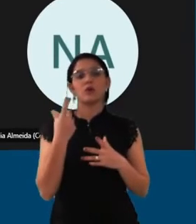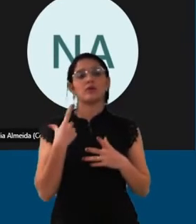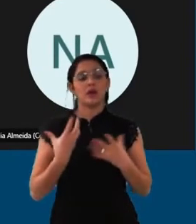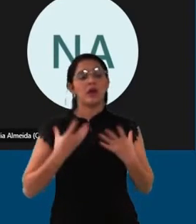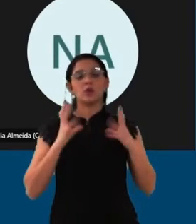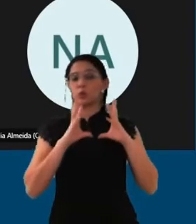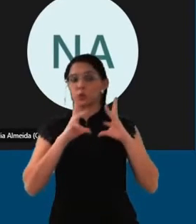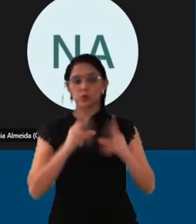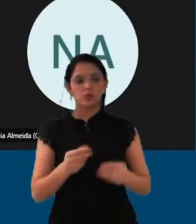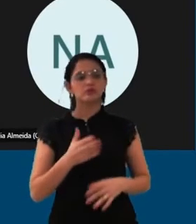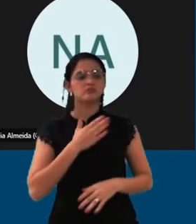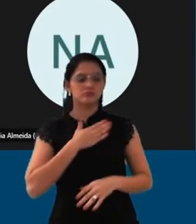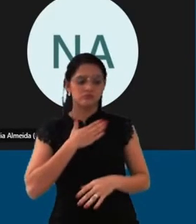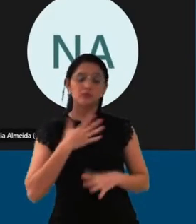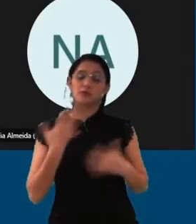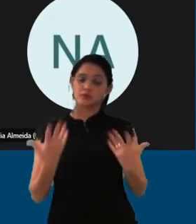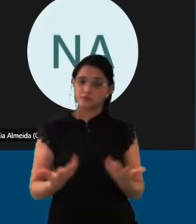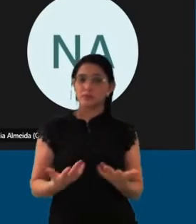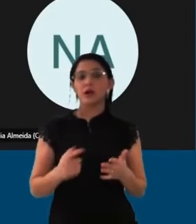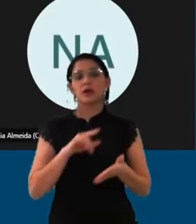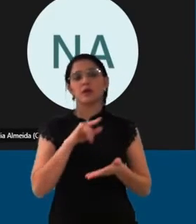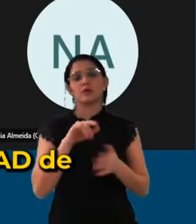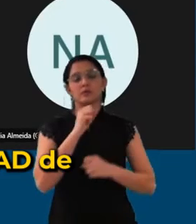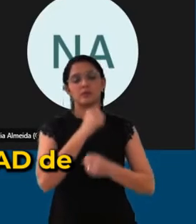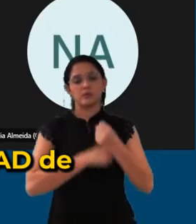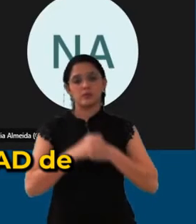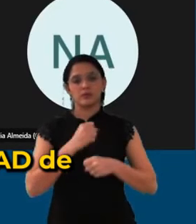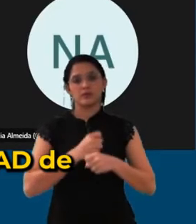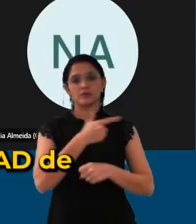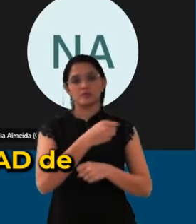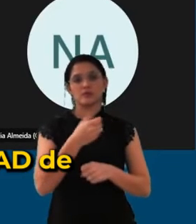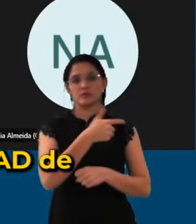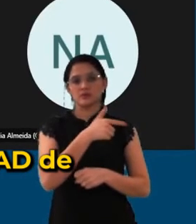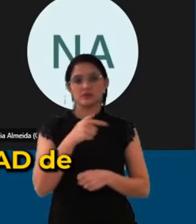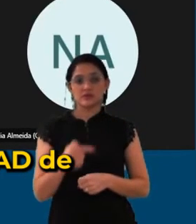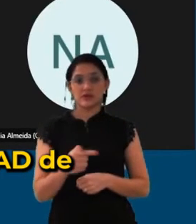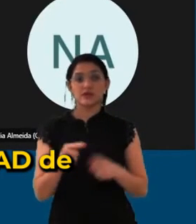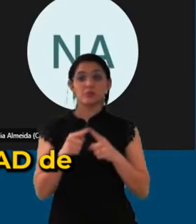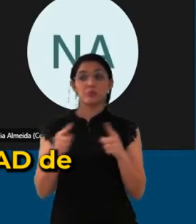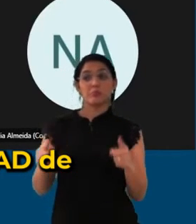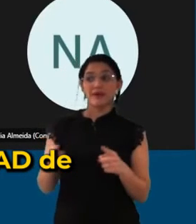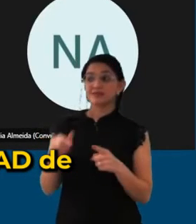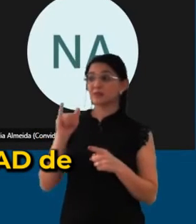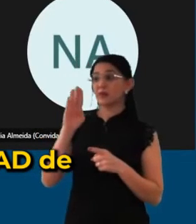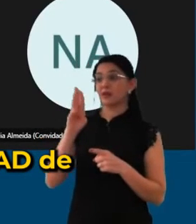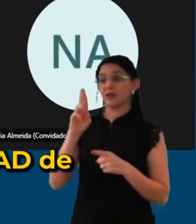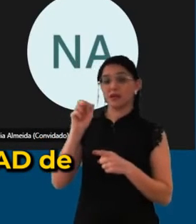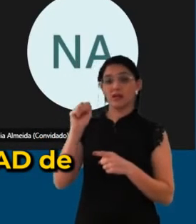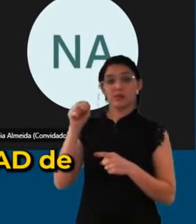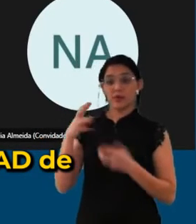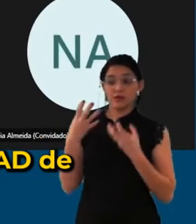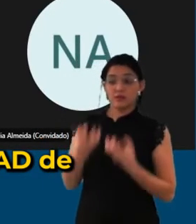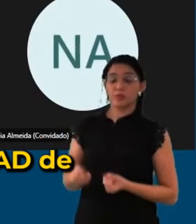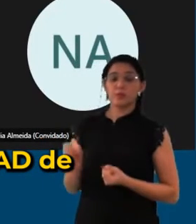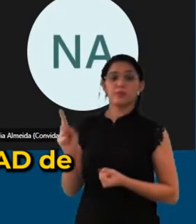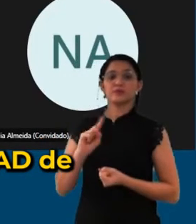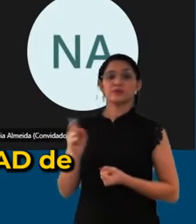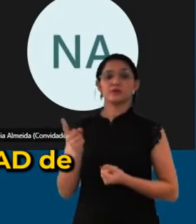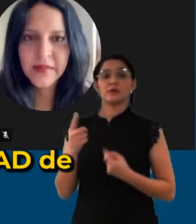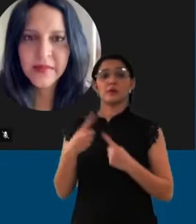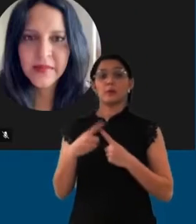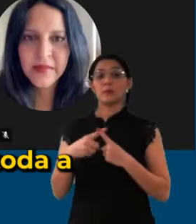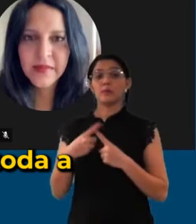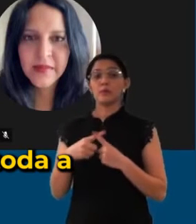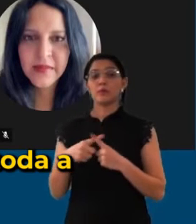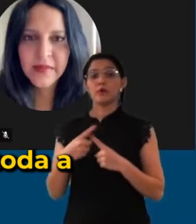isso. Como o IBRAM não aceitou esse PRAD, requerindo que a gente apresentasse o PRAD de toda